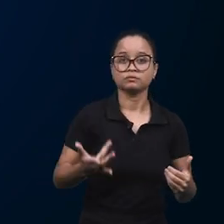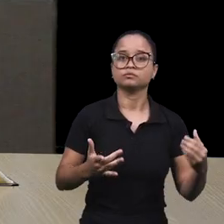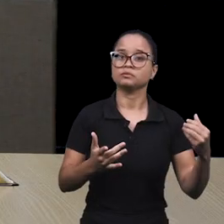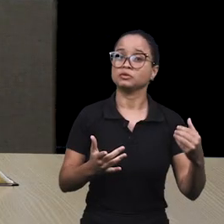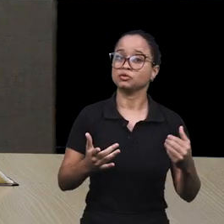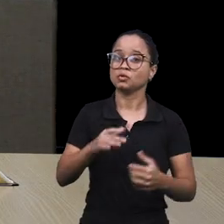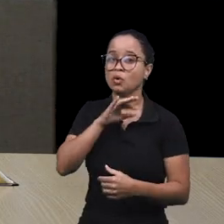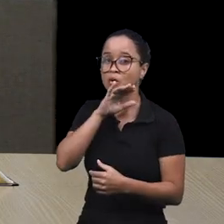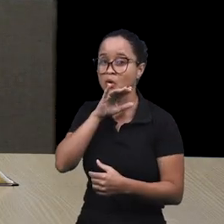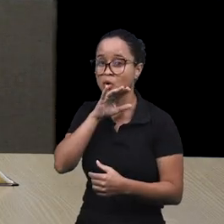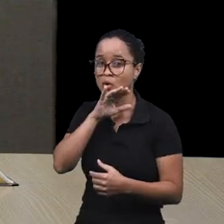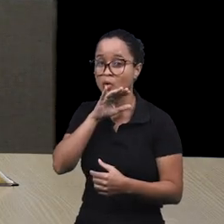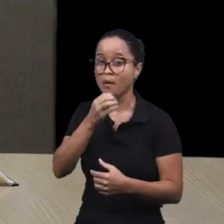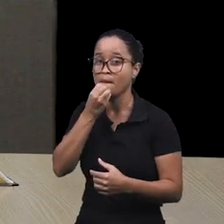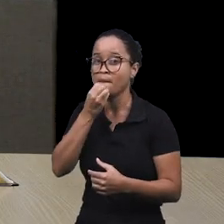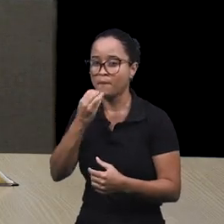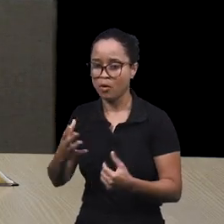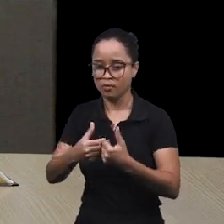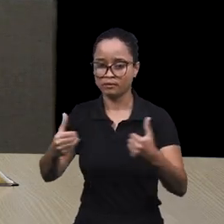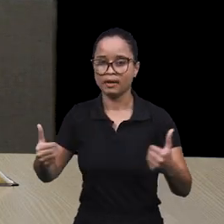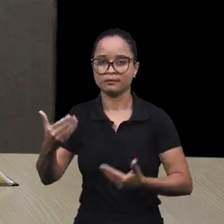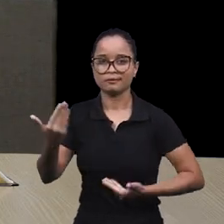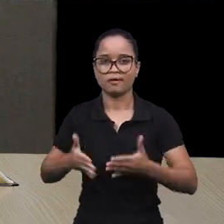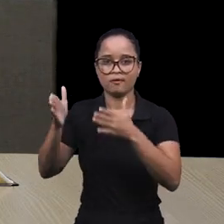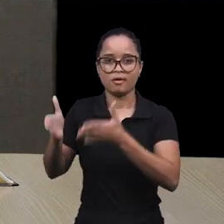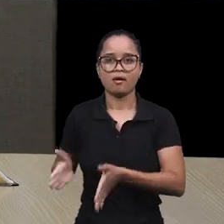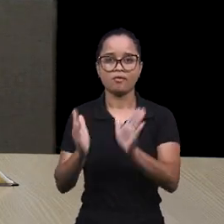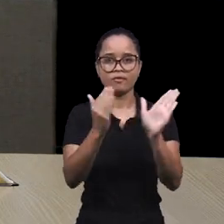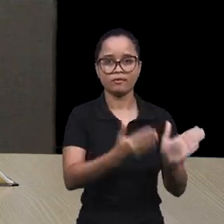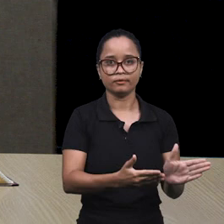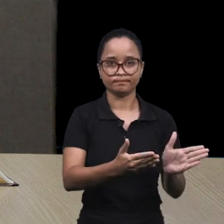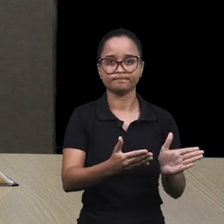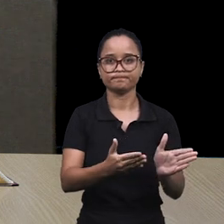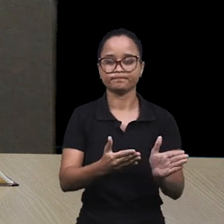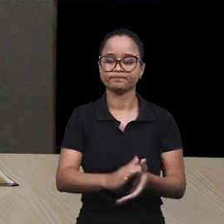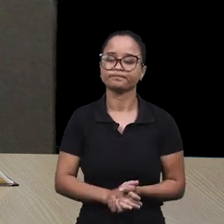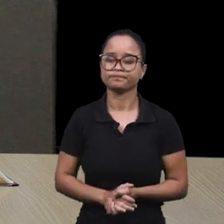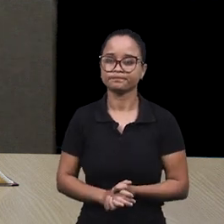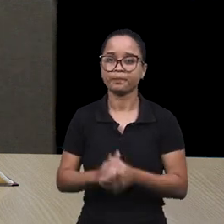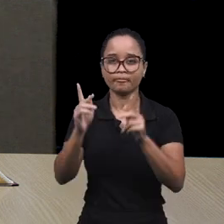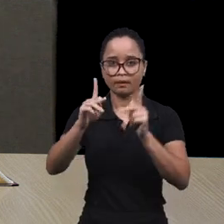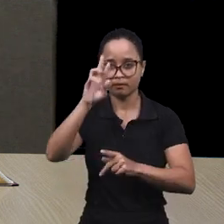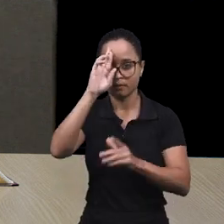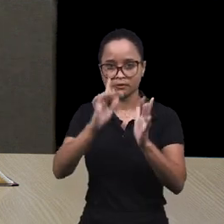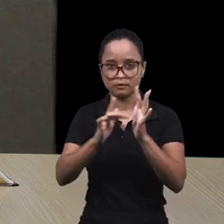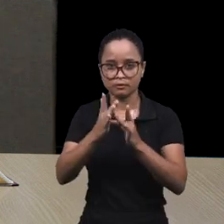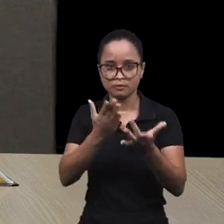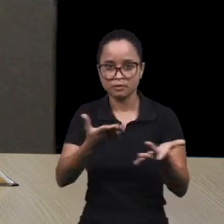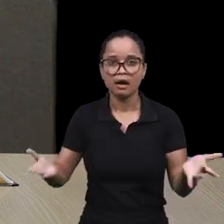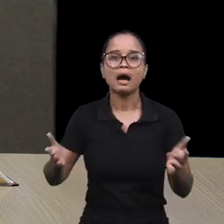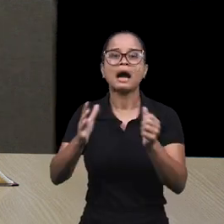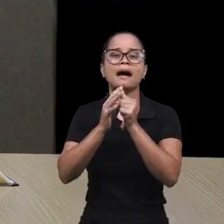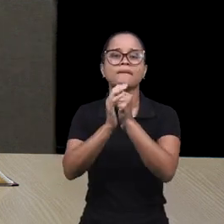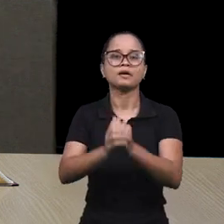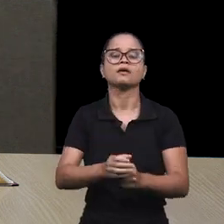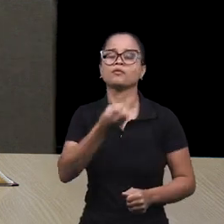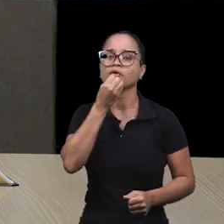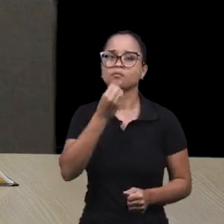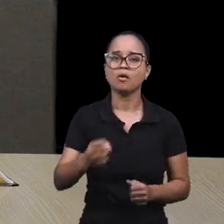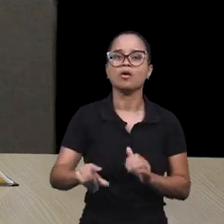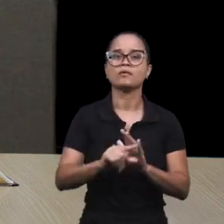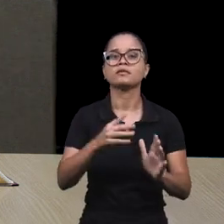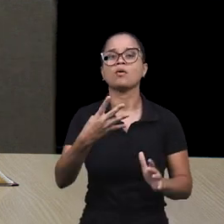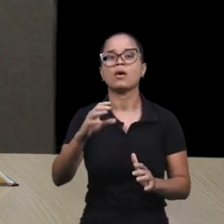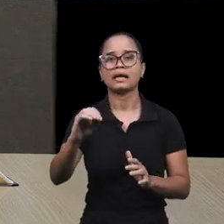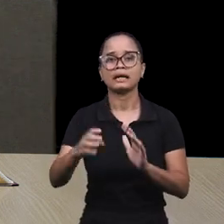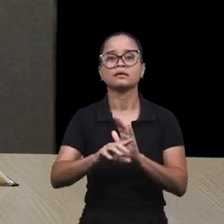todos. Muito bem, Rayane, a paz do Senhor Jesus para você também. Foi muito bem citado o versículo 40, também o versículo 41